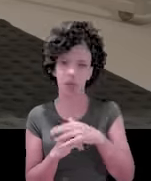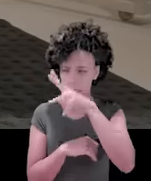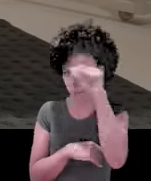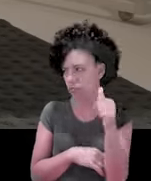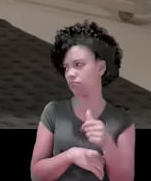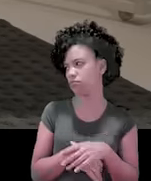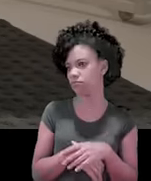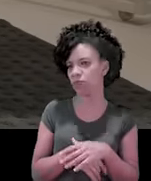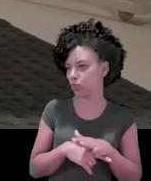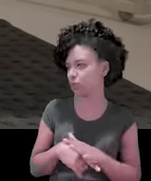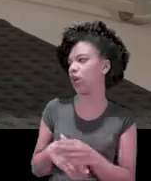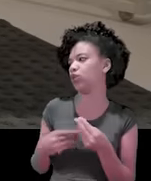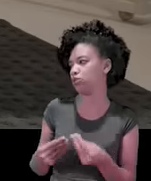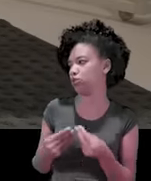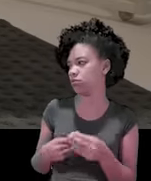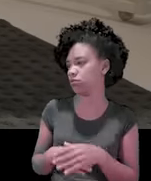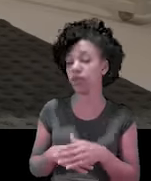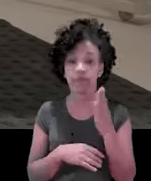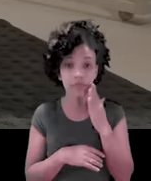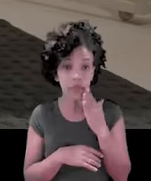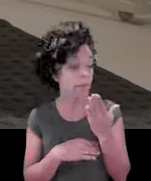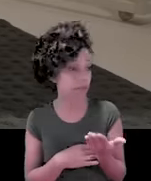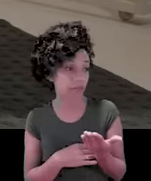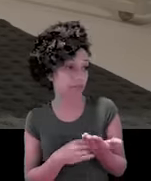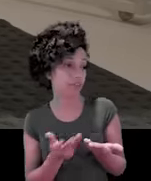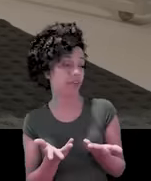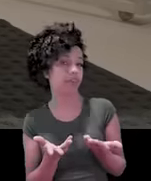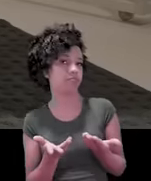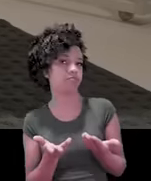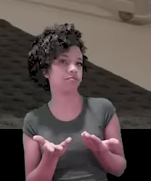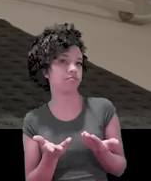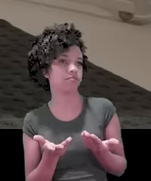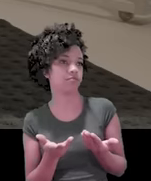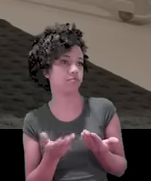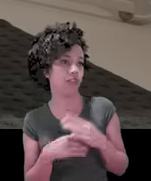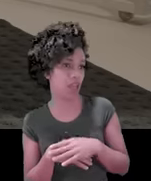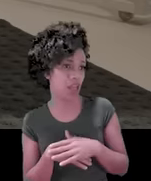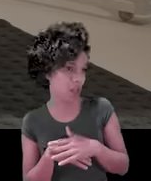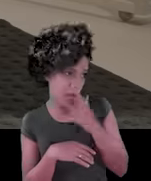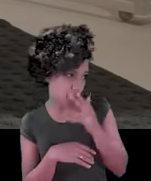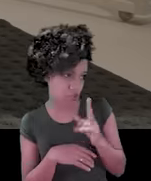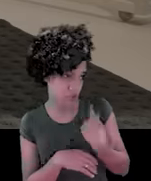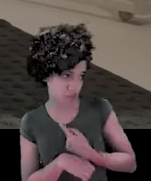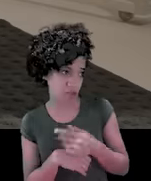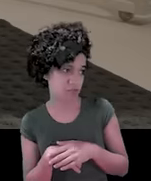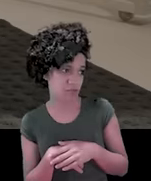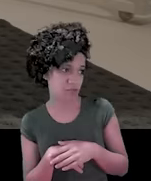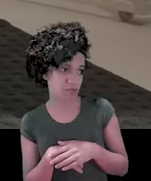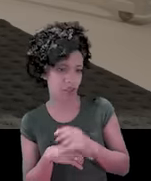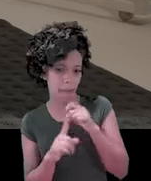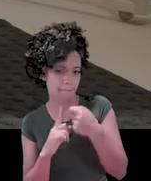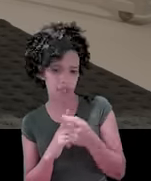verdade por mais ou menos da uma moralzinha né velho eu sabia que tem um é um achismo nosso